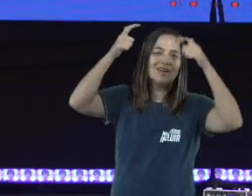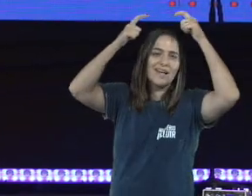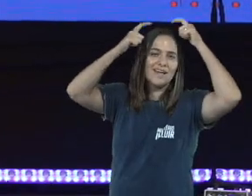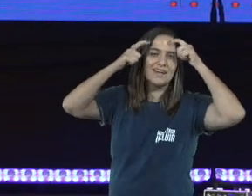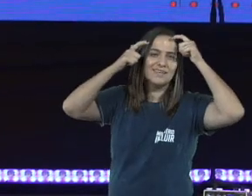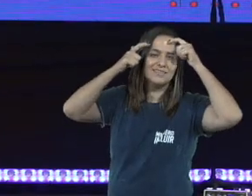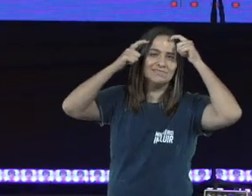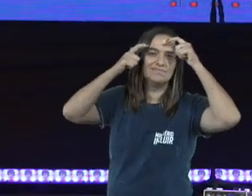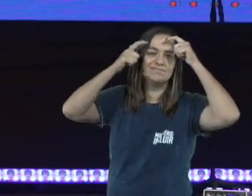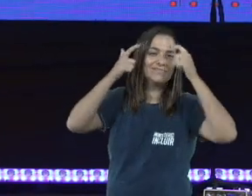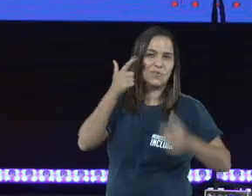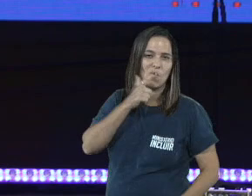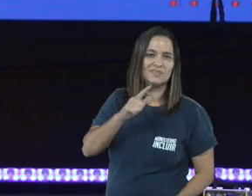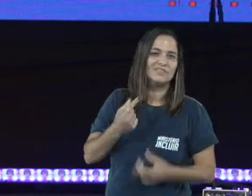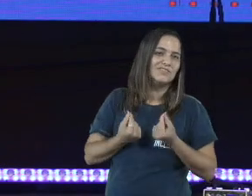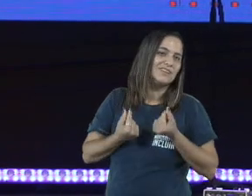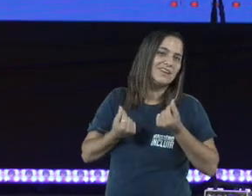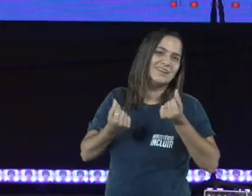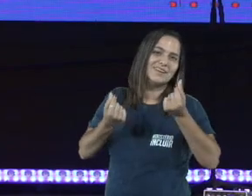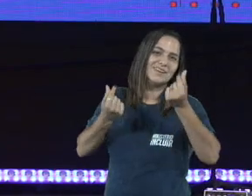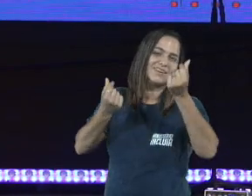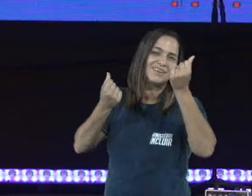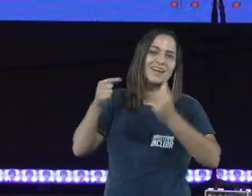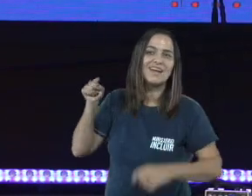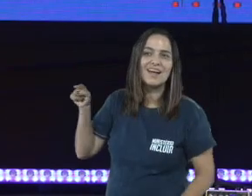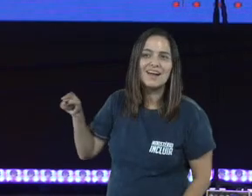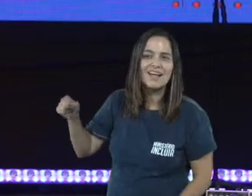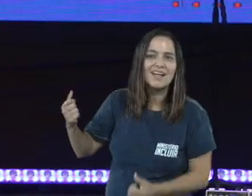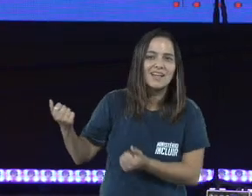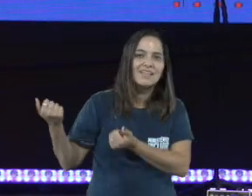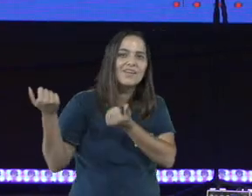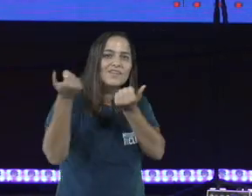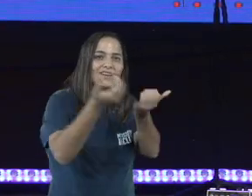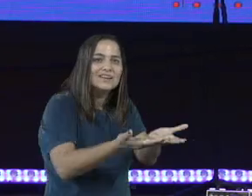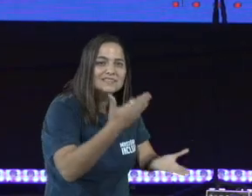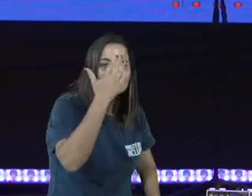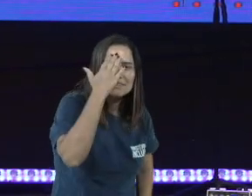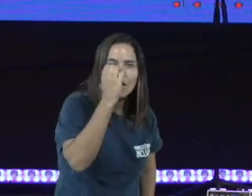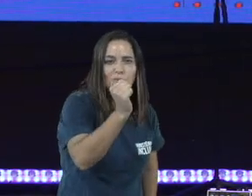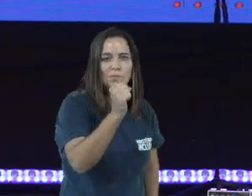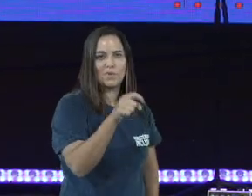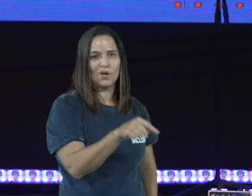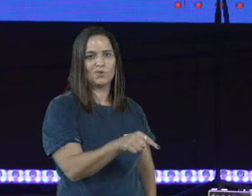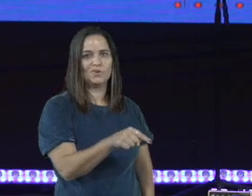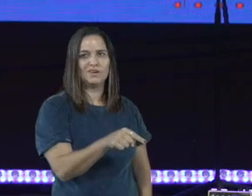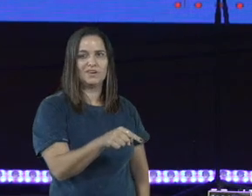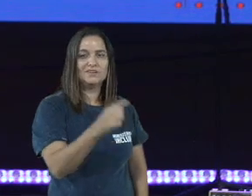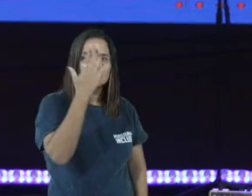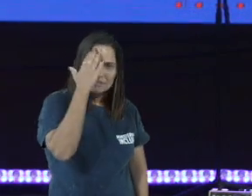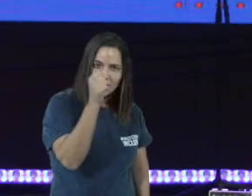firmar para o seu filho no final é você sabe e quem é o Deus de teu pai e quem seu caminho eu